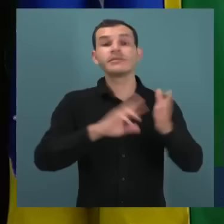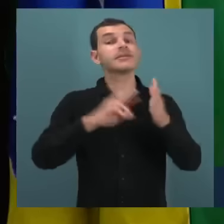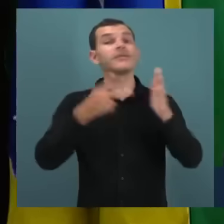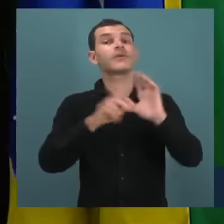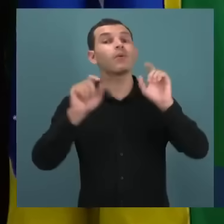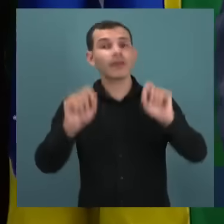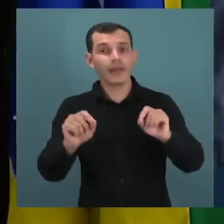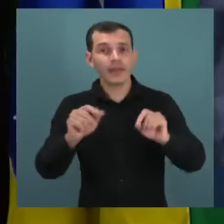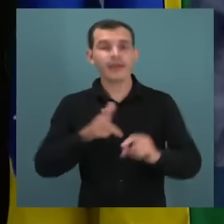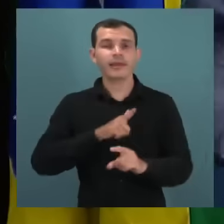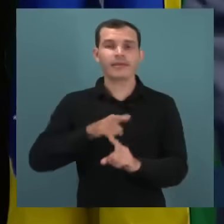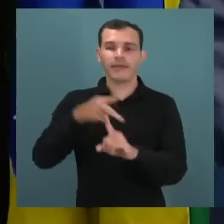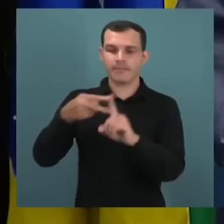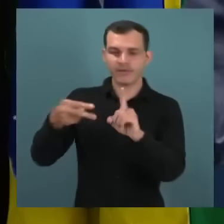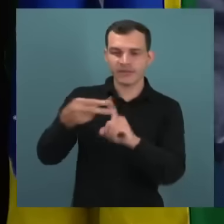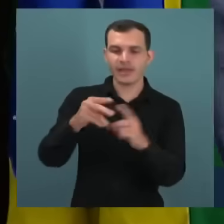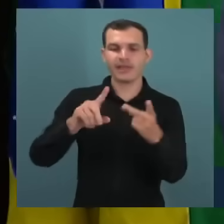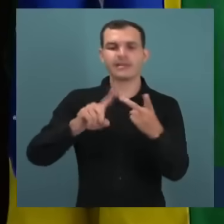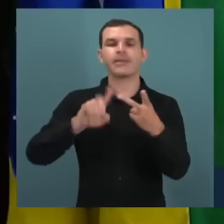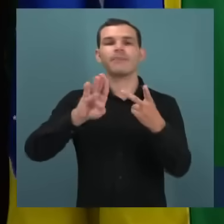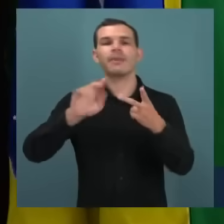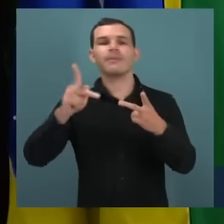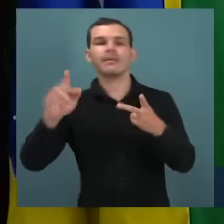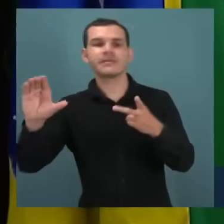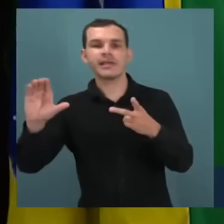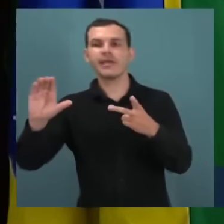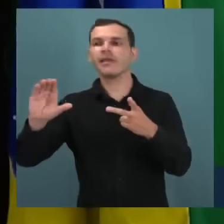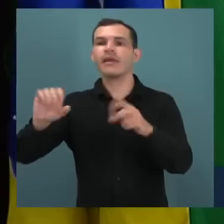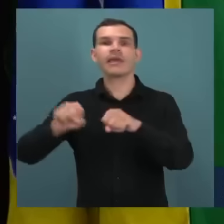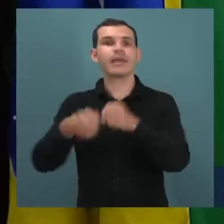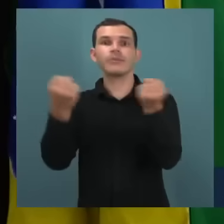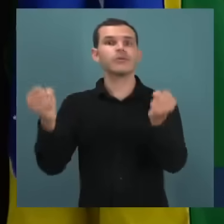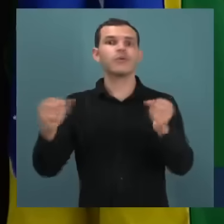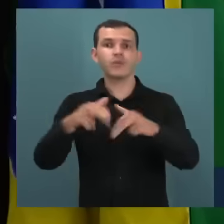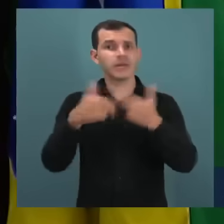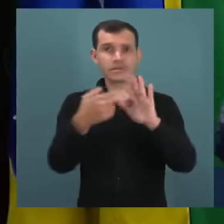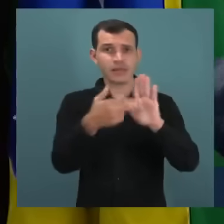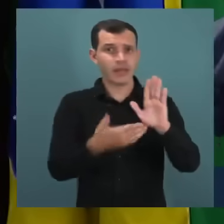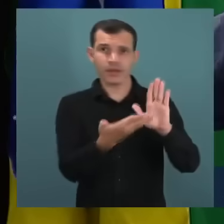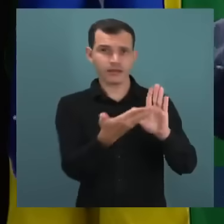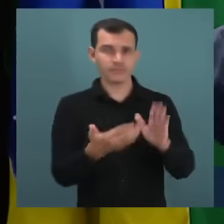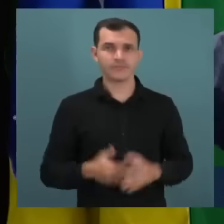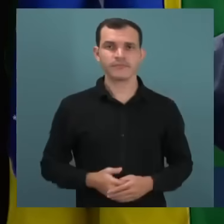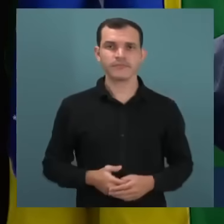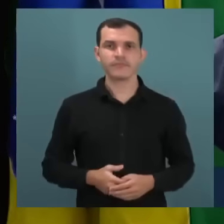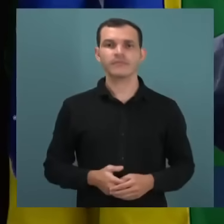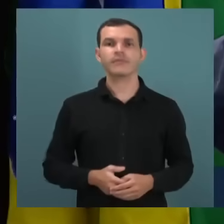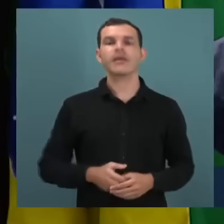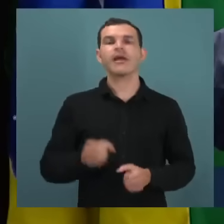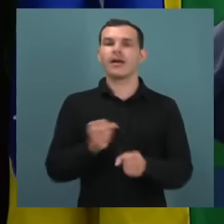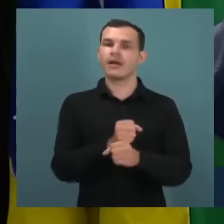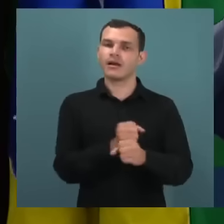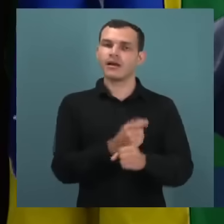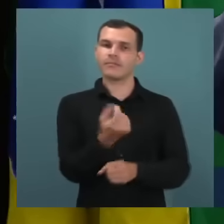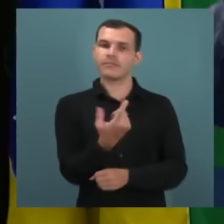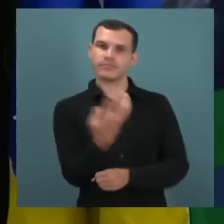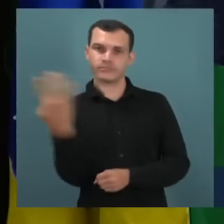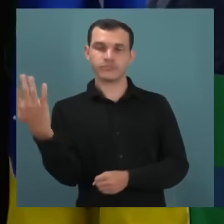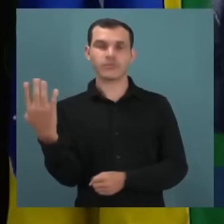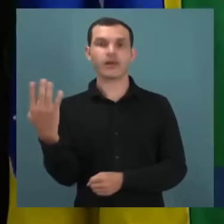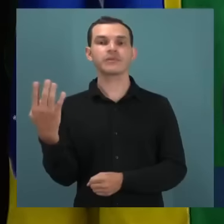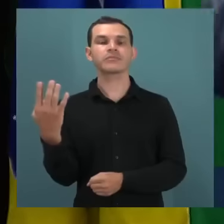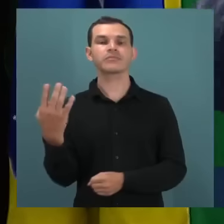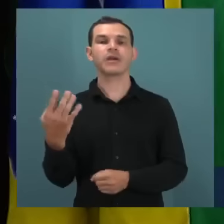esta regra e nós não podemos permitir ou não podemos evitar que em 2024 nós tivemos